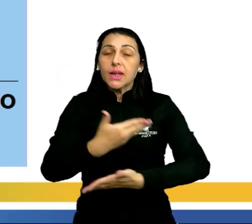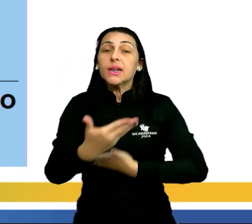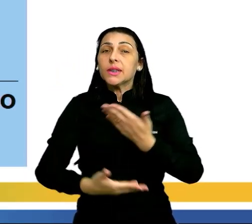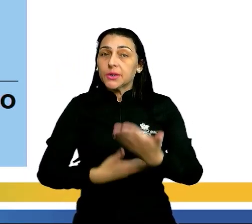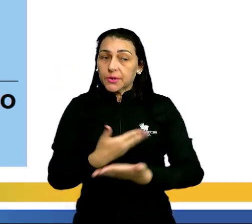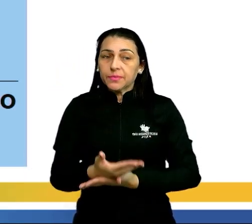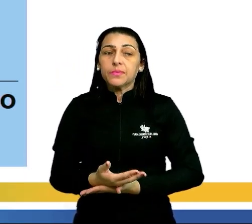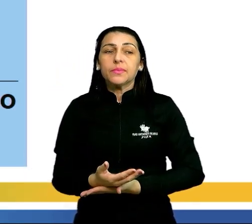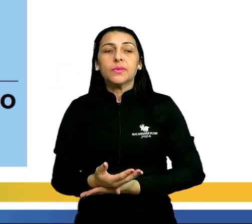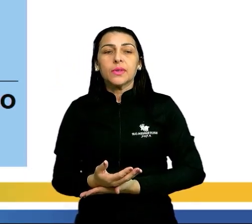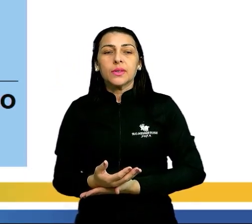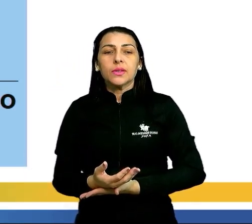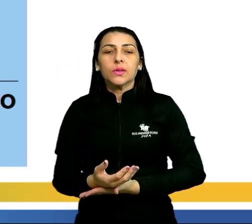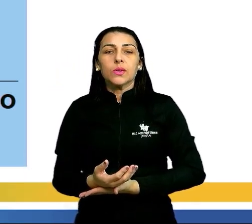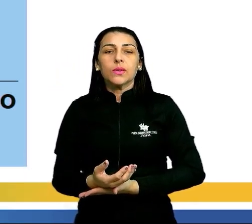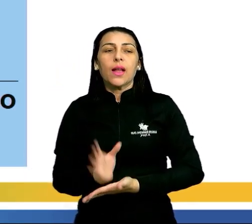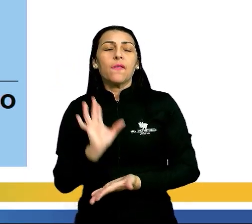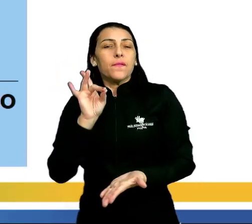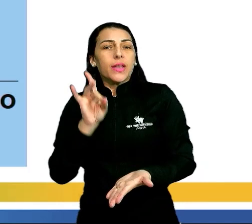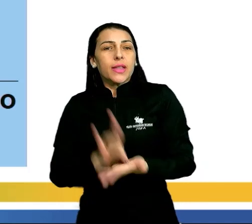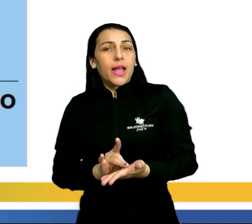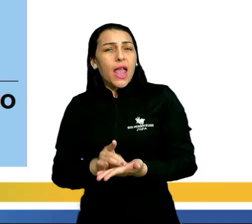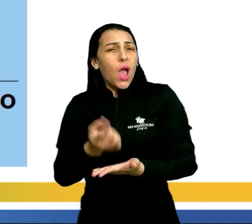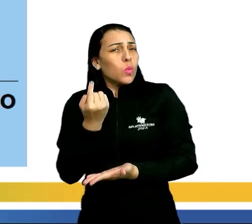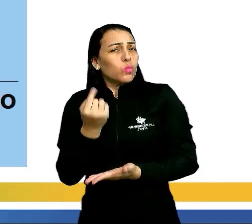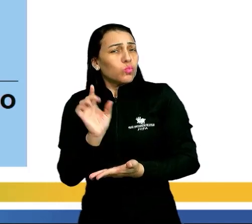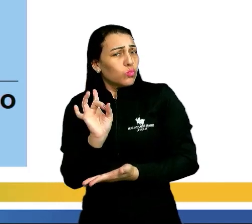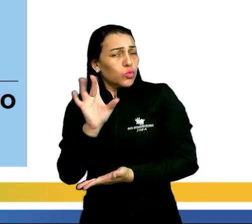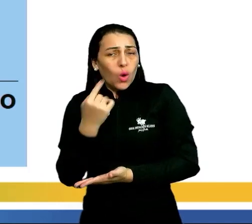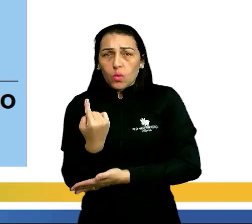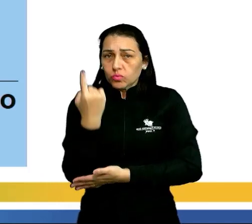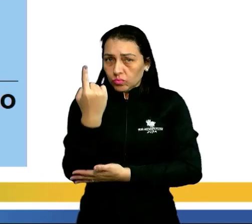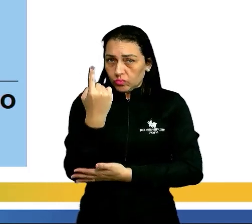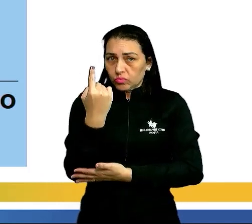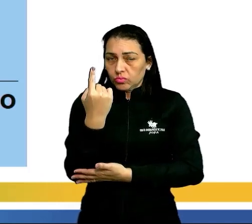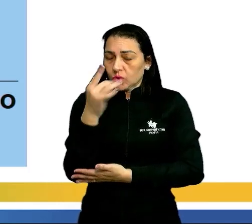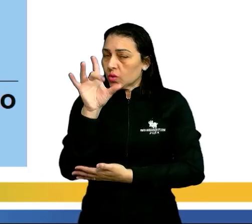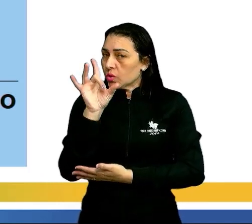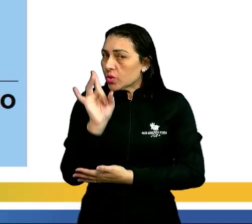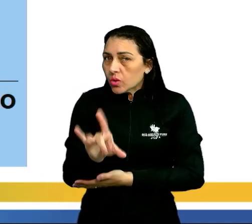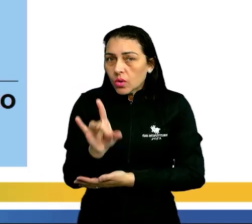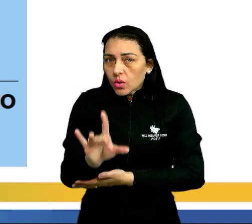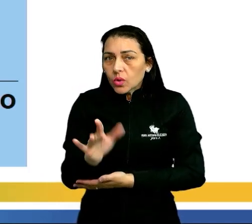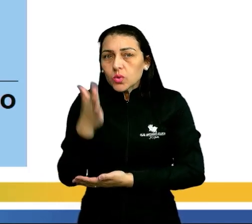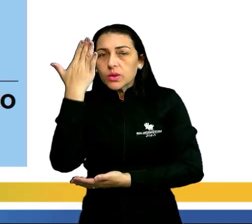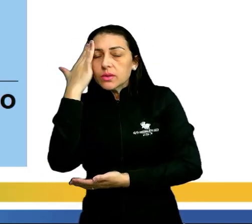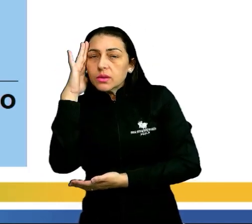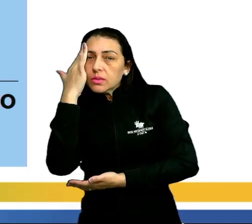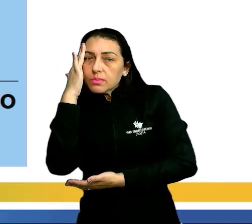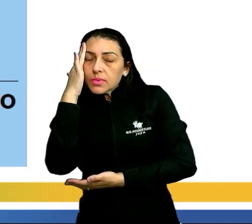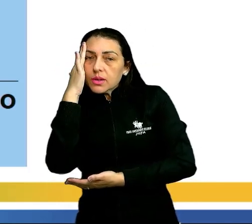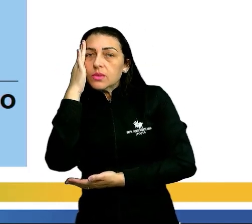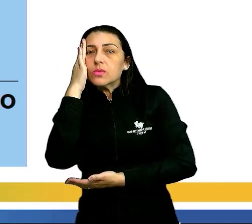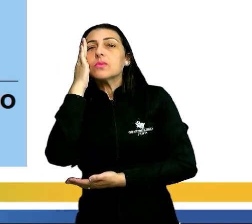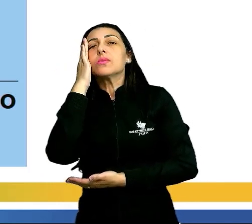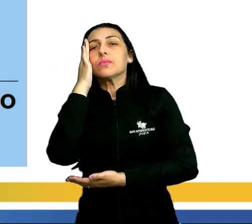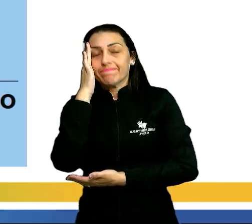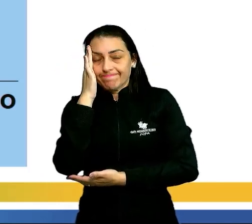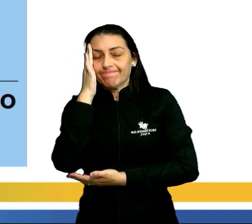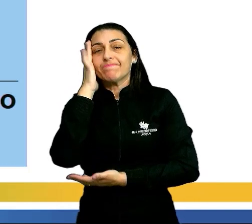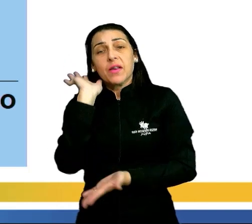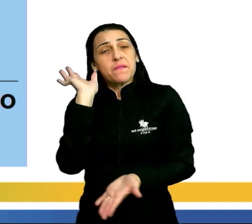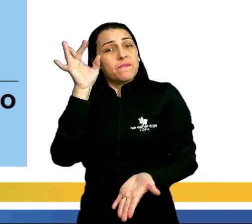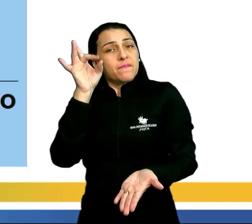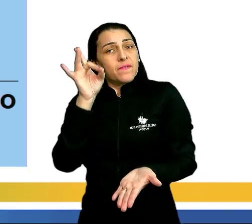cultural na verdade, aquele conceito de entendimento cético, onde